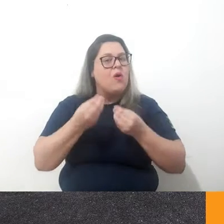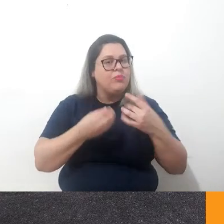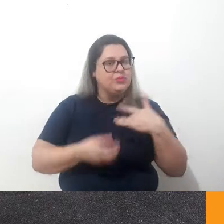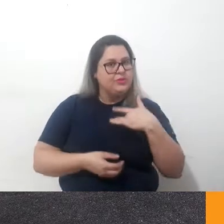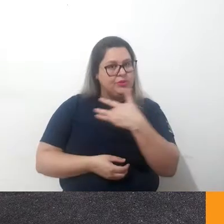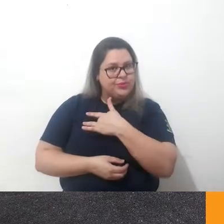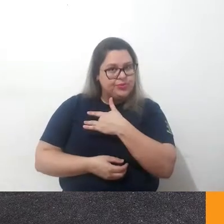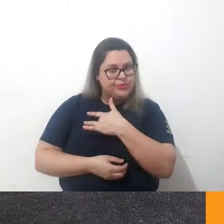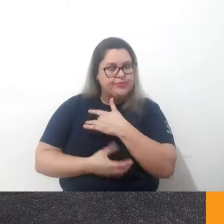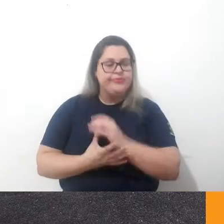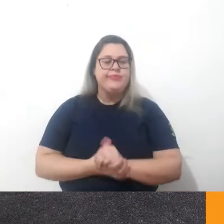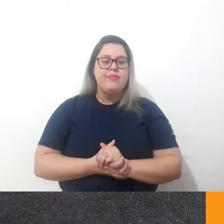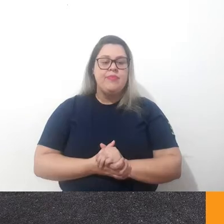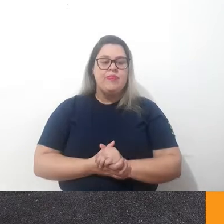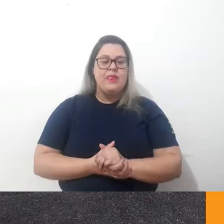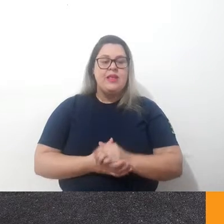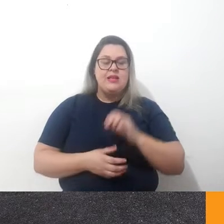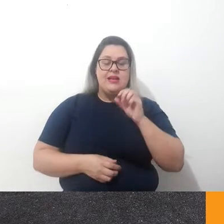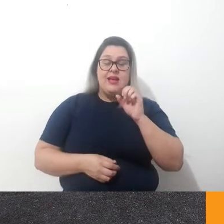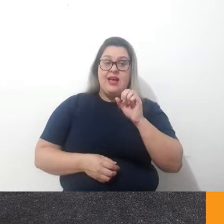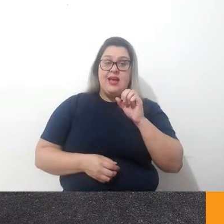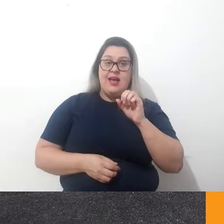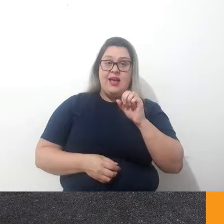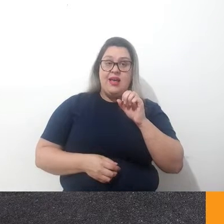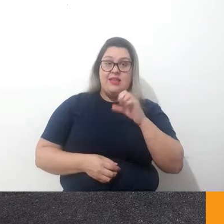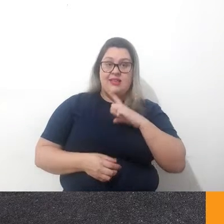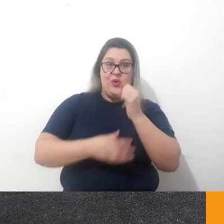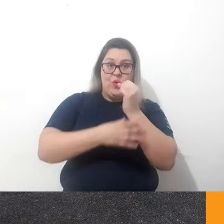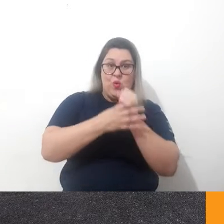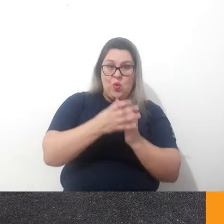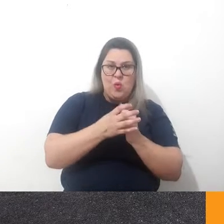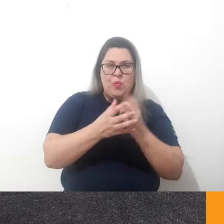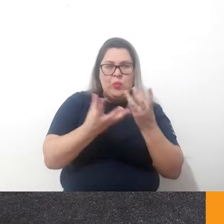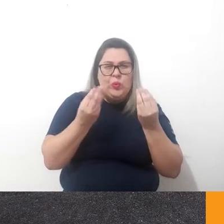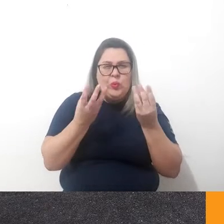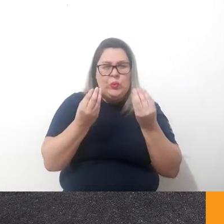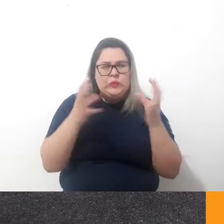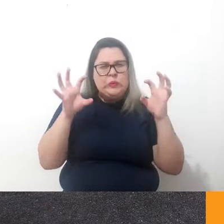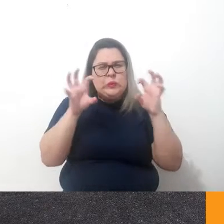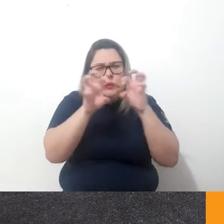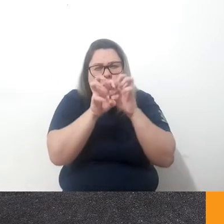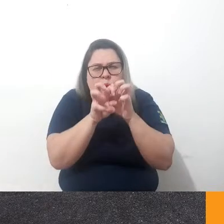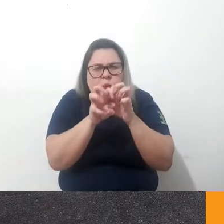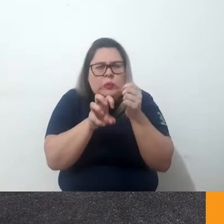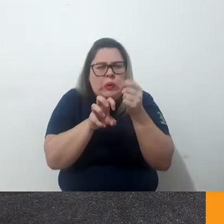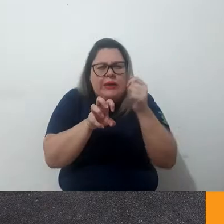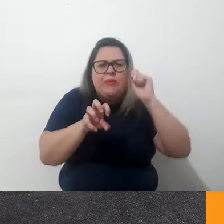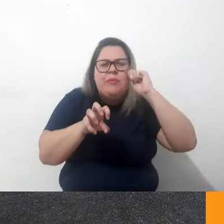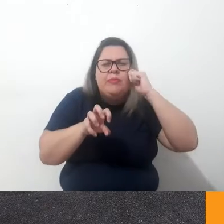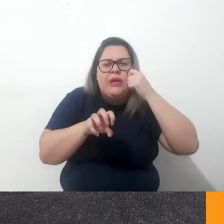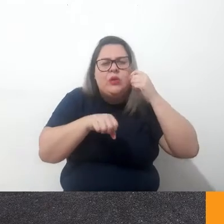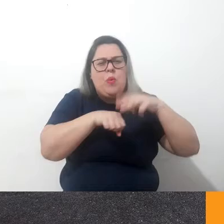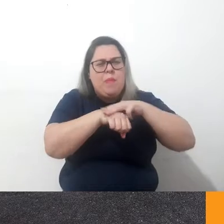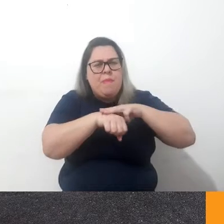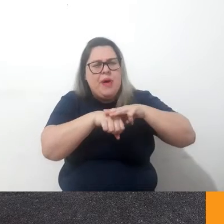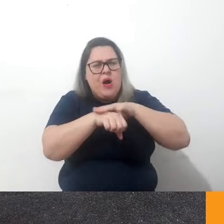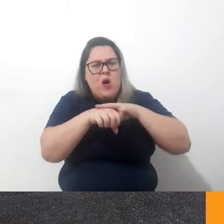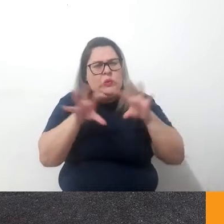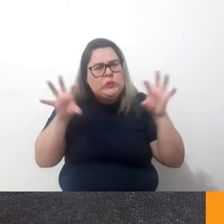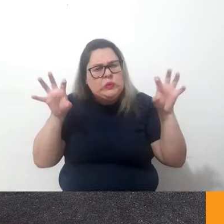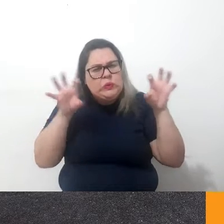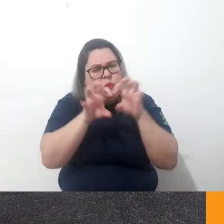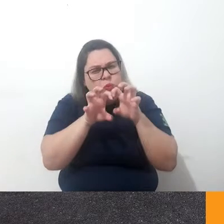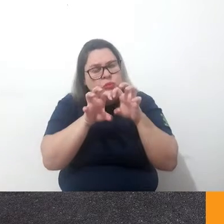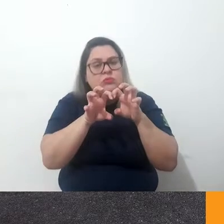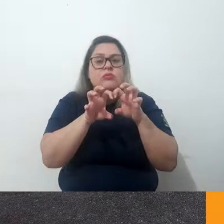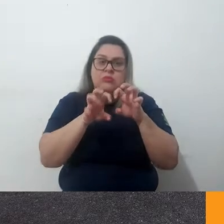Fezes muito escuras, em vez de ser marrom, aquelas bem pretas, tá? Ou marrom escuro muito forte, pode ser que você está